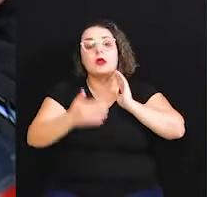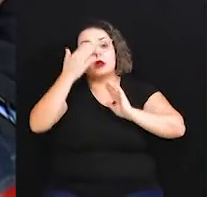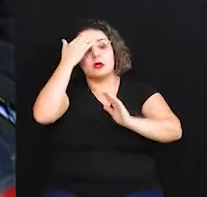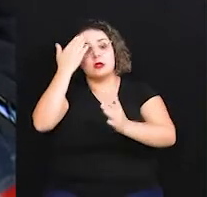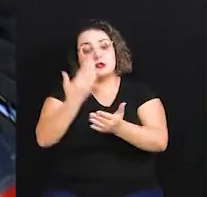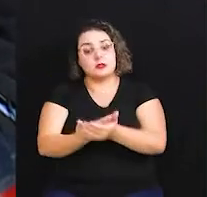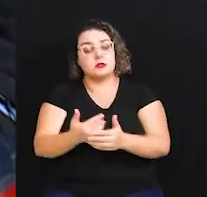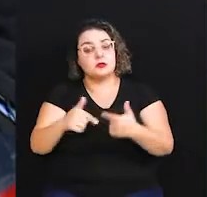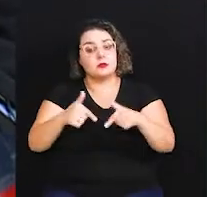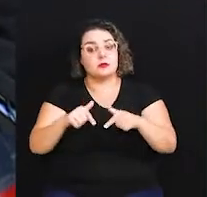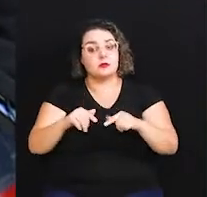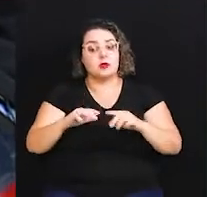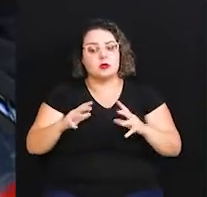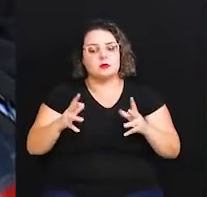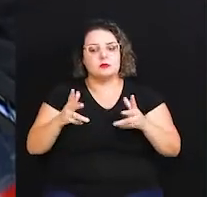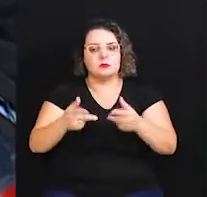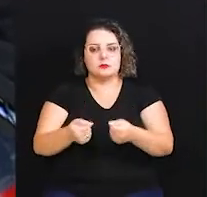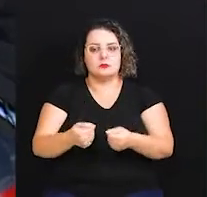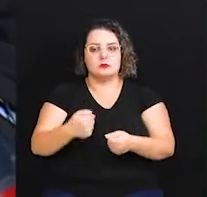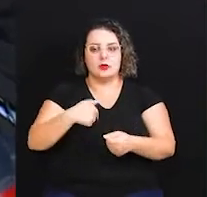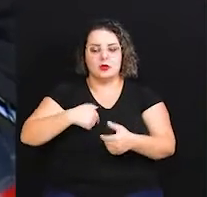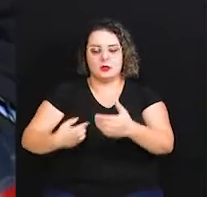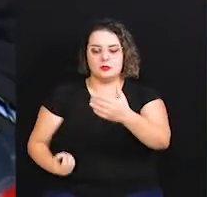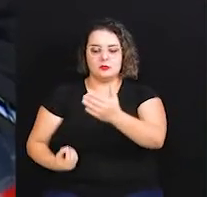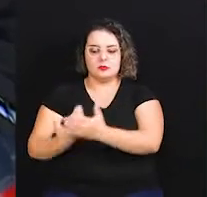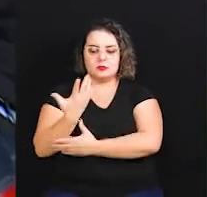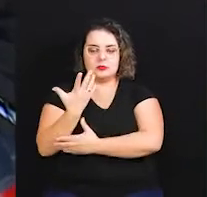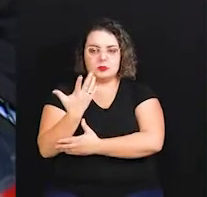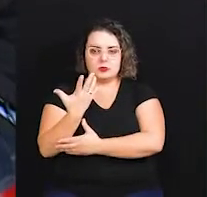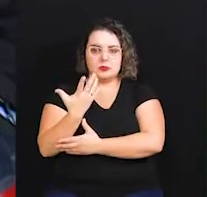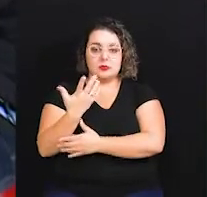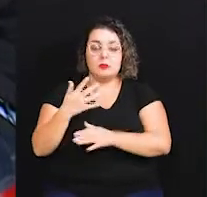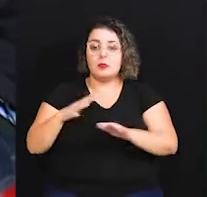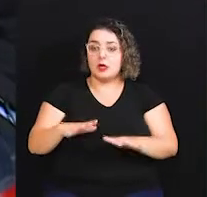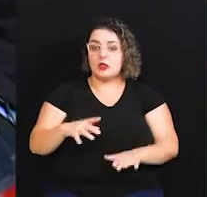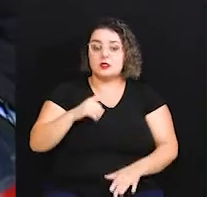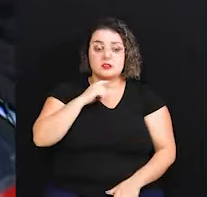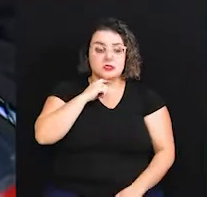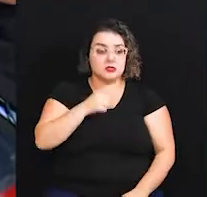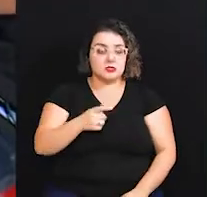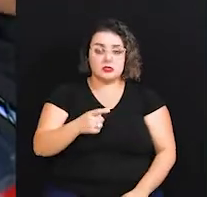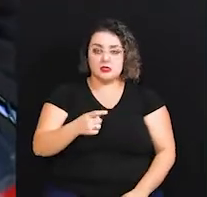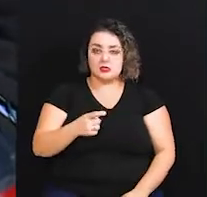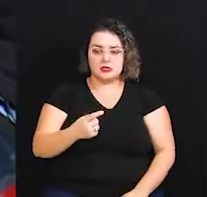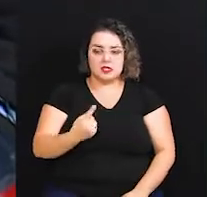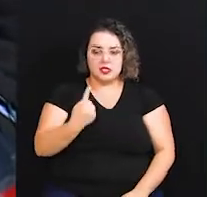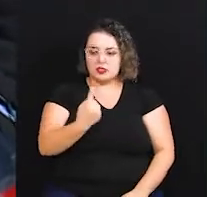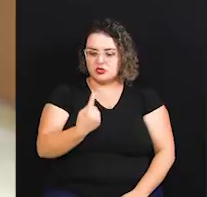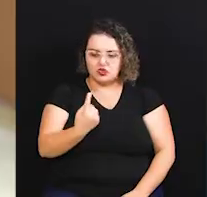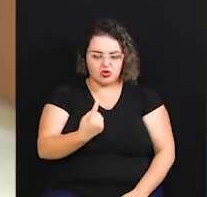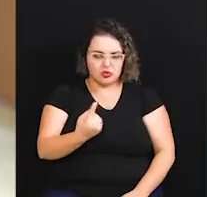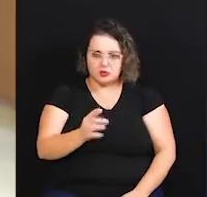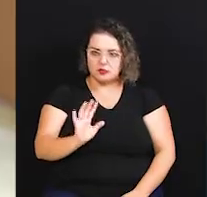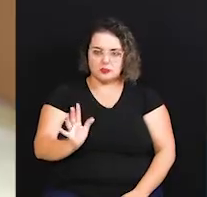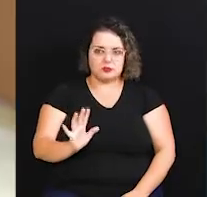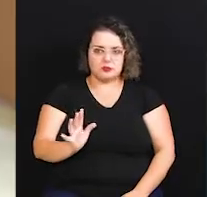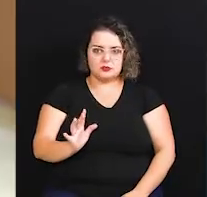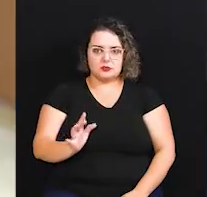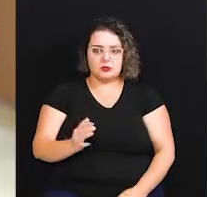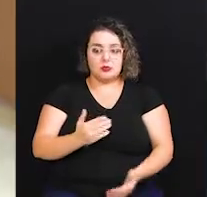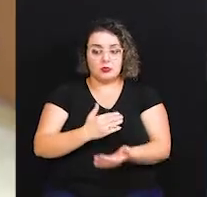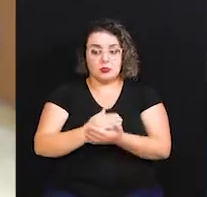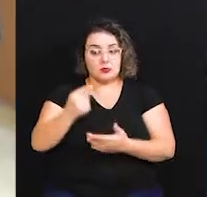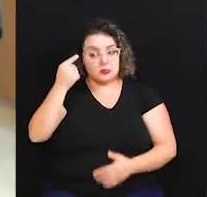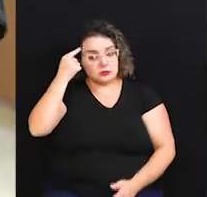você tem um trabalho coletivo. Eu sou fundador, mas ninguém existe sozinho, né? Então comecei